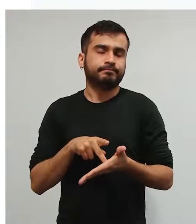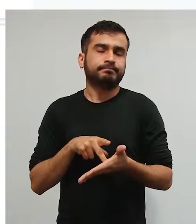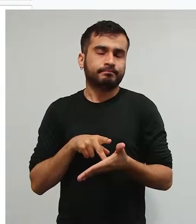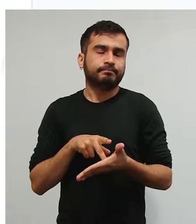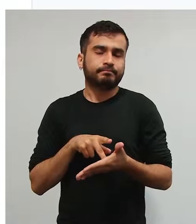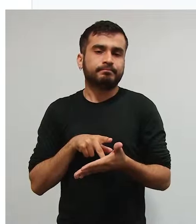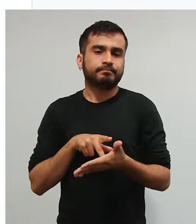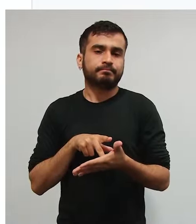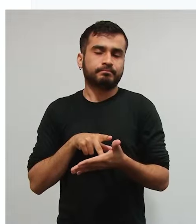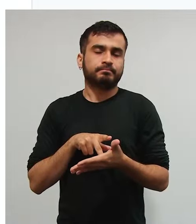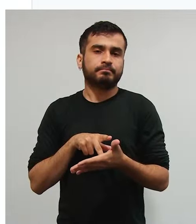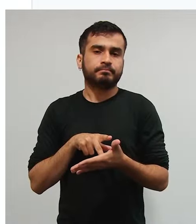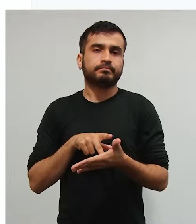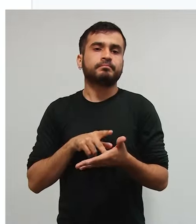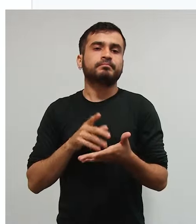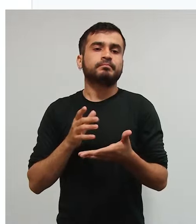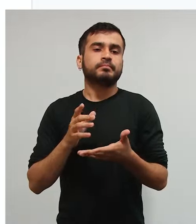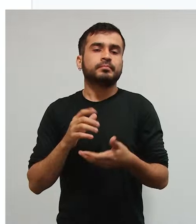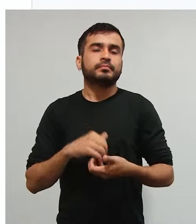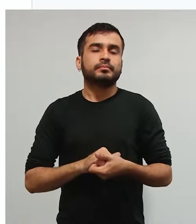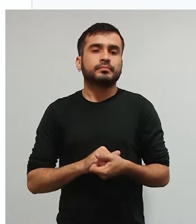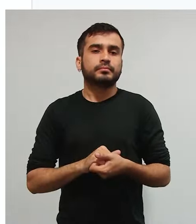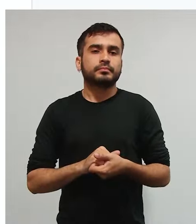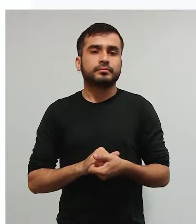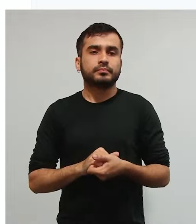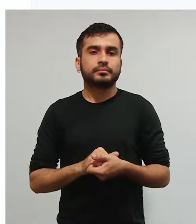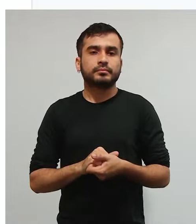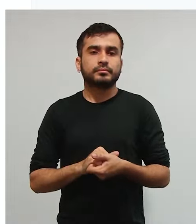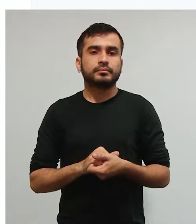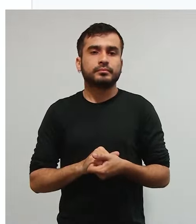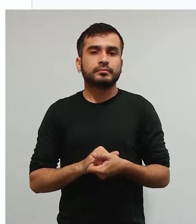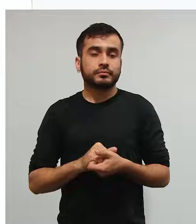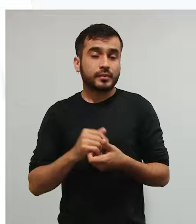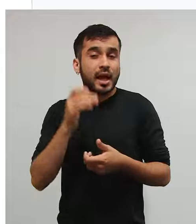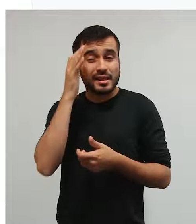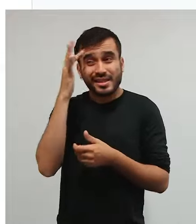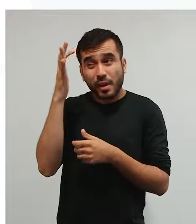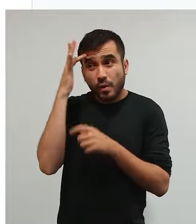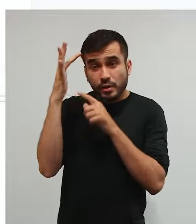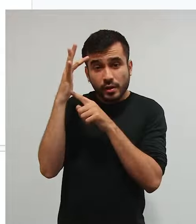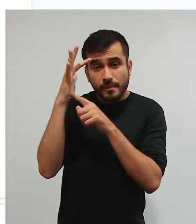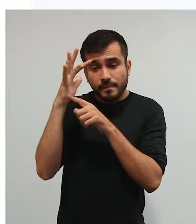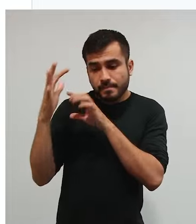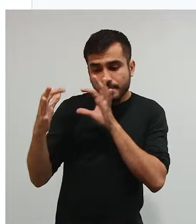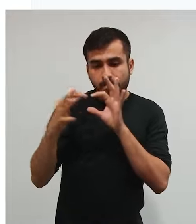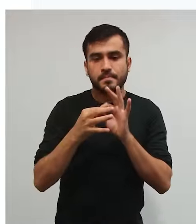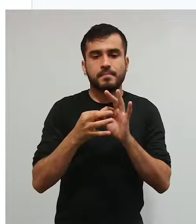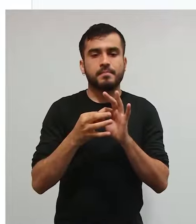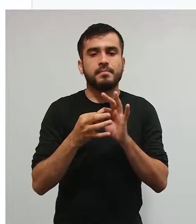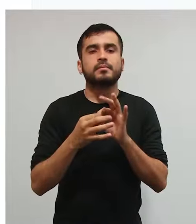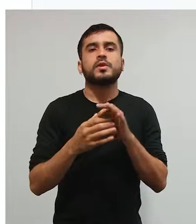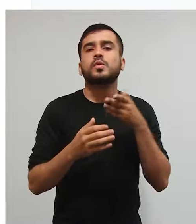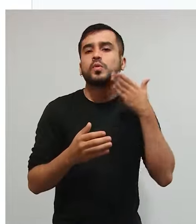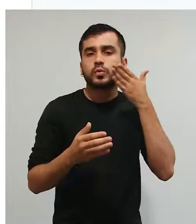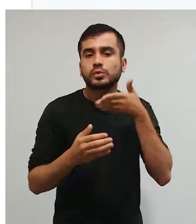texto dialógico. Um texto dialógico é sempre assim, um texto que casa